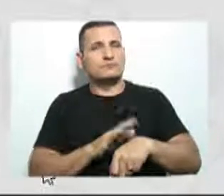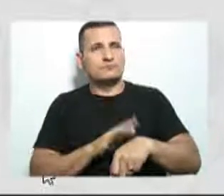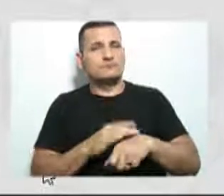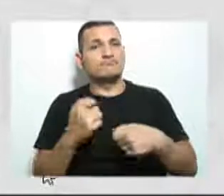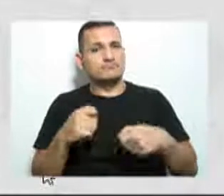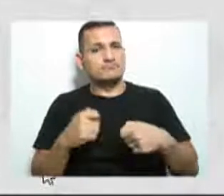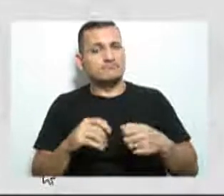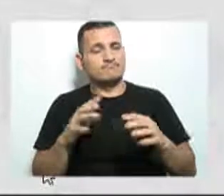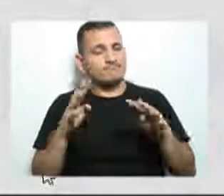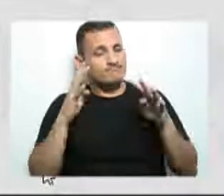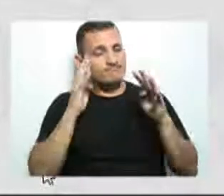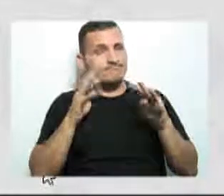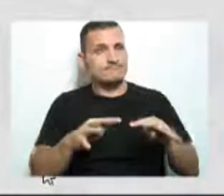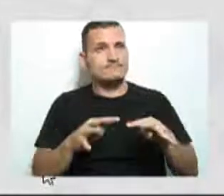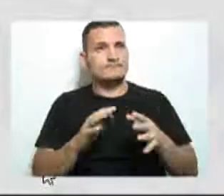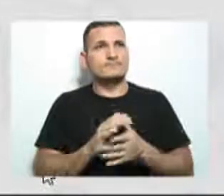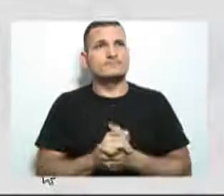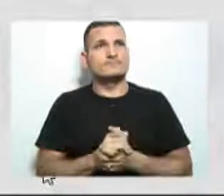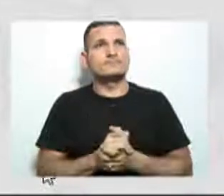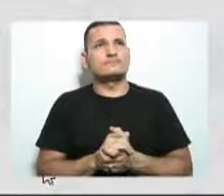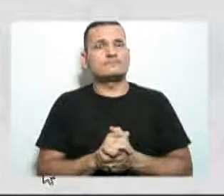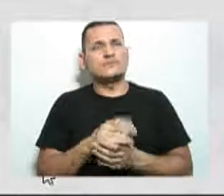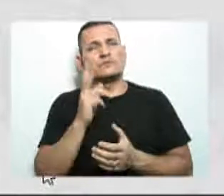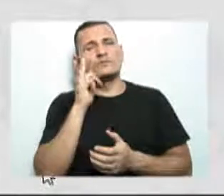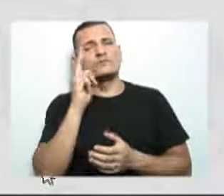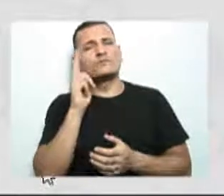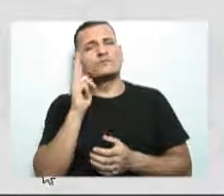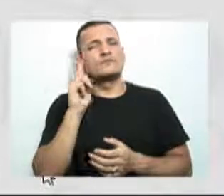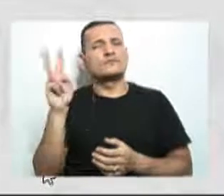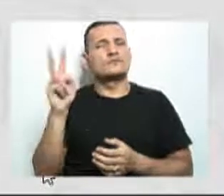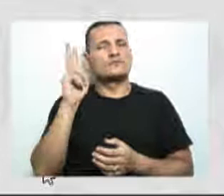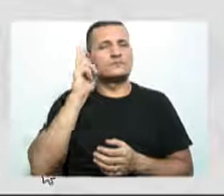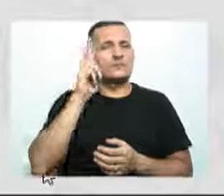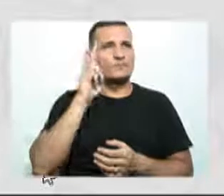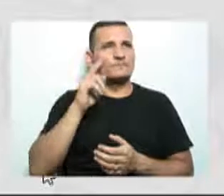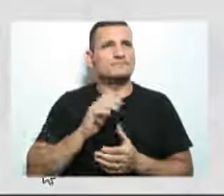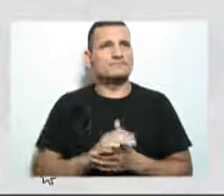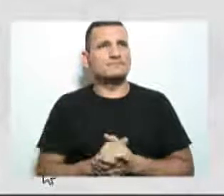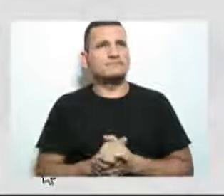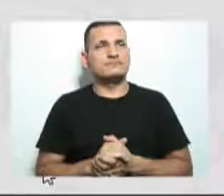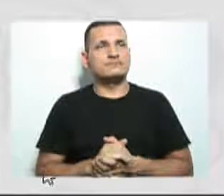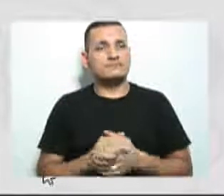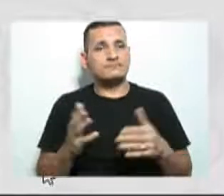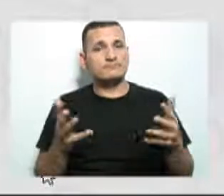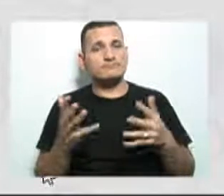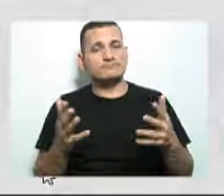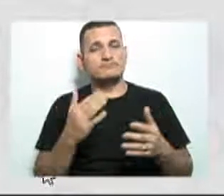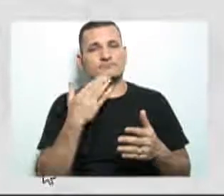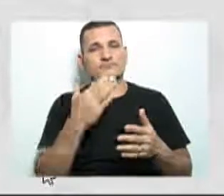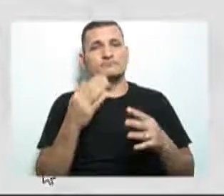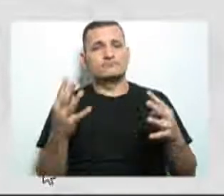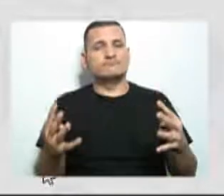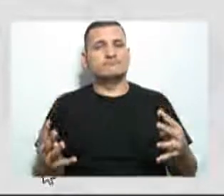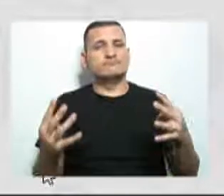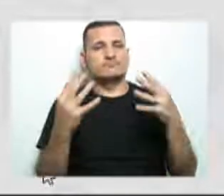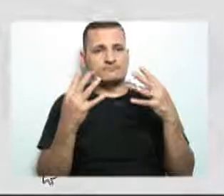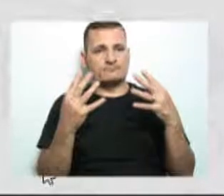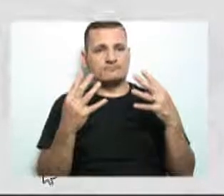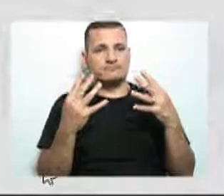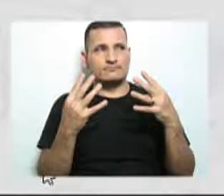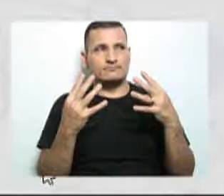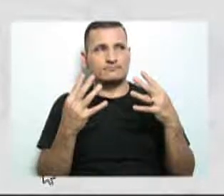considerado. Considere esta pequena história. Vamos lá. Então eu peço agora que você respire fundo, que